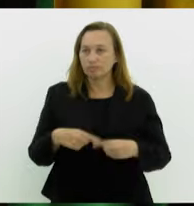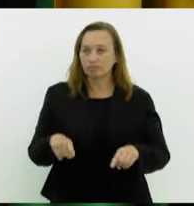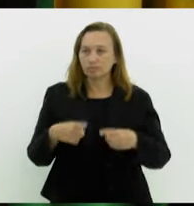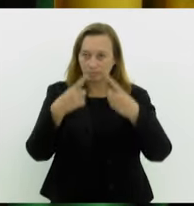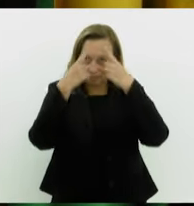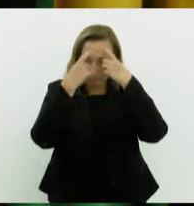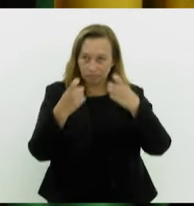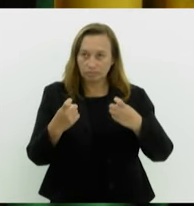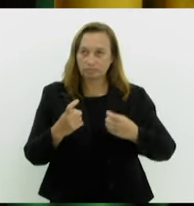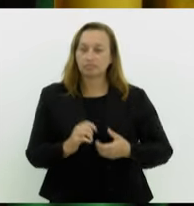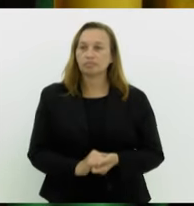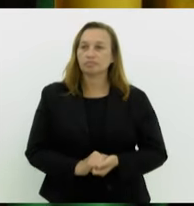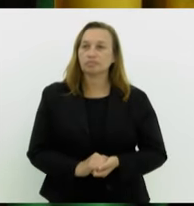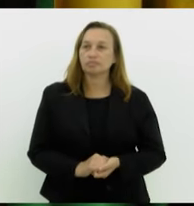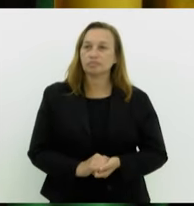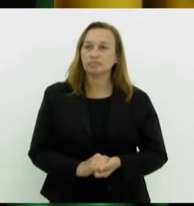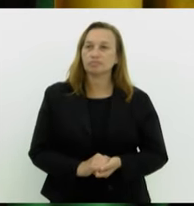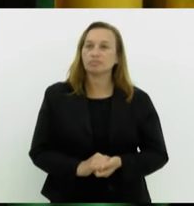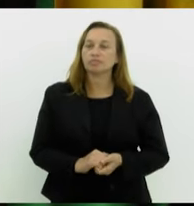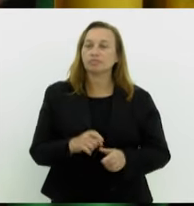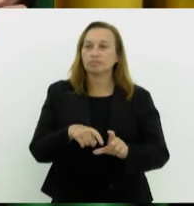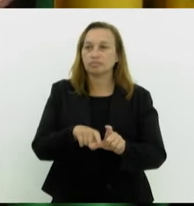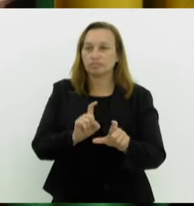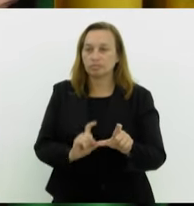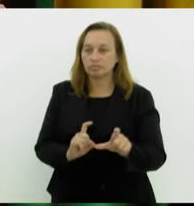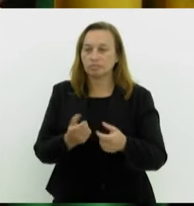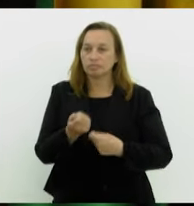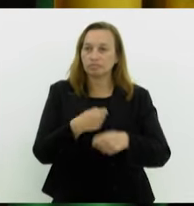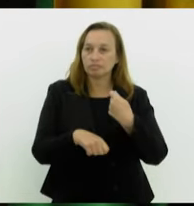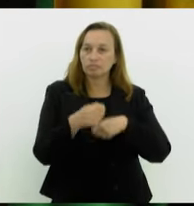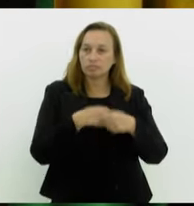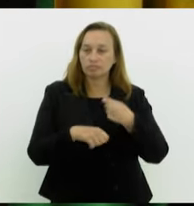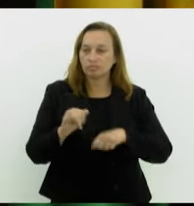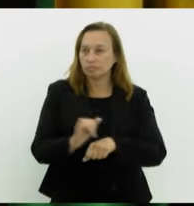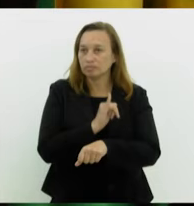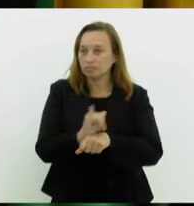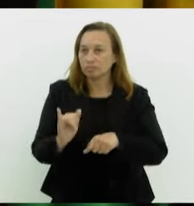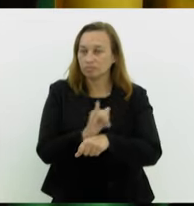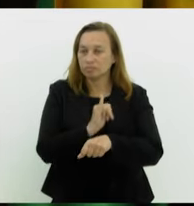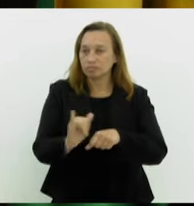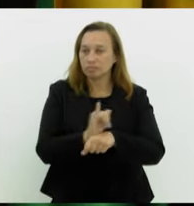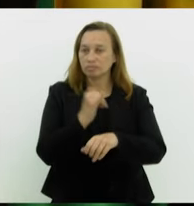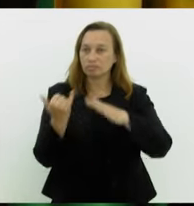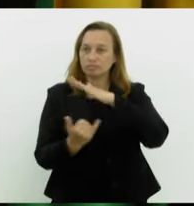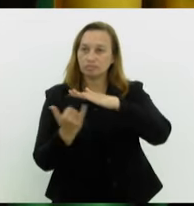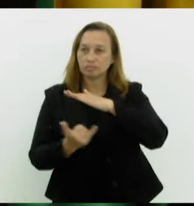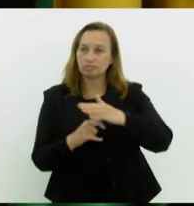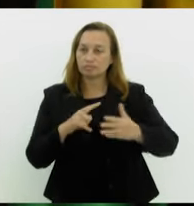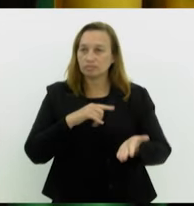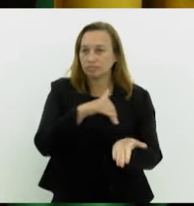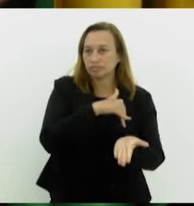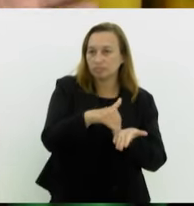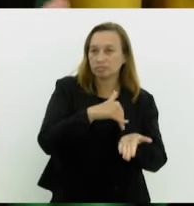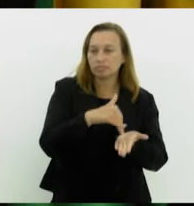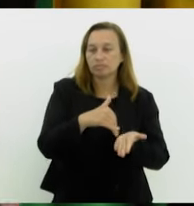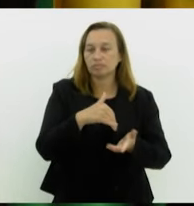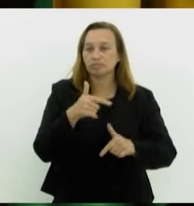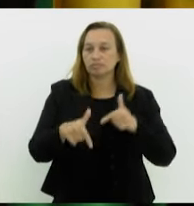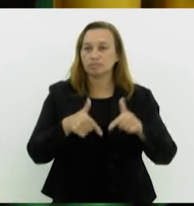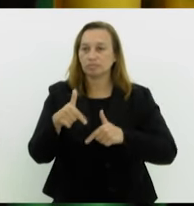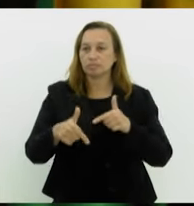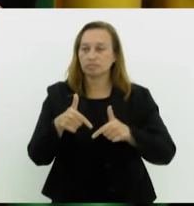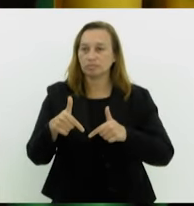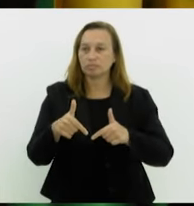violência autonomia econômica e articulação institucional nós somos uma secretaria que trabalha transversalmente com